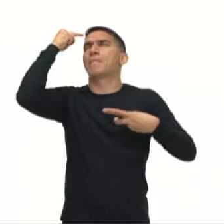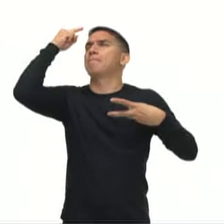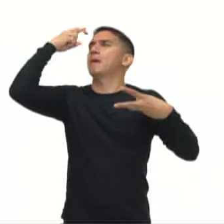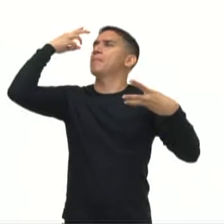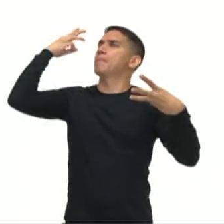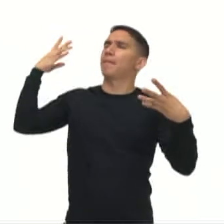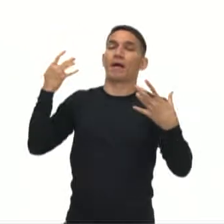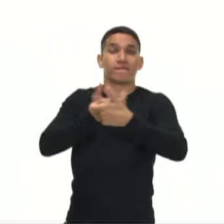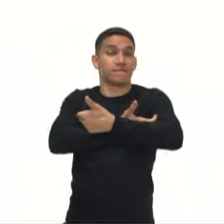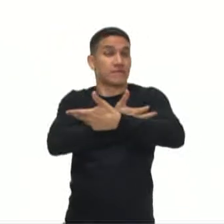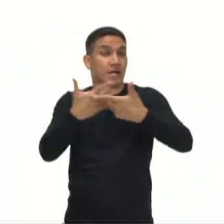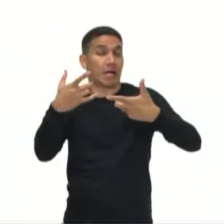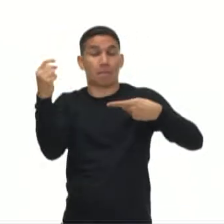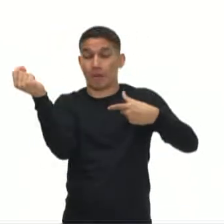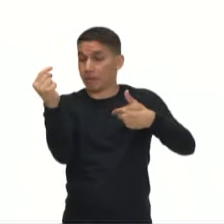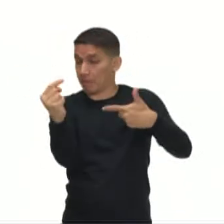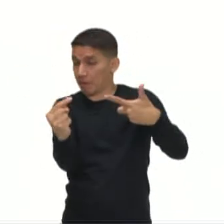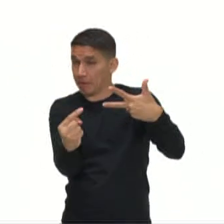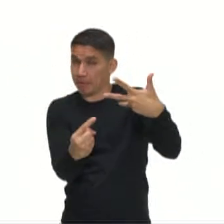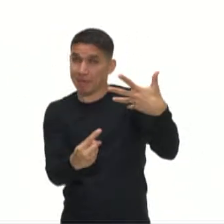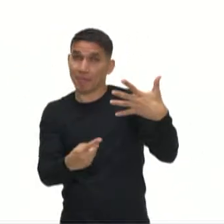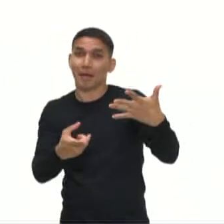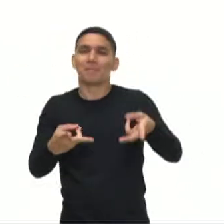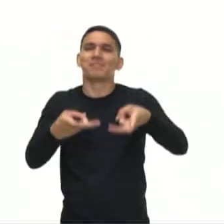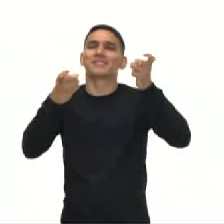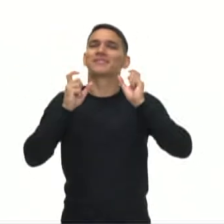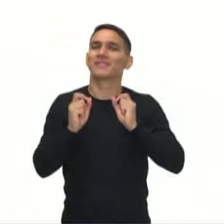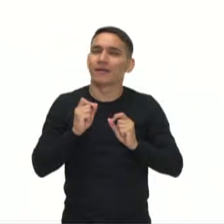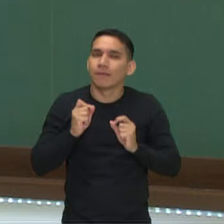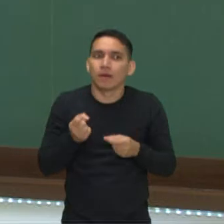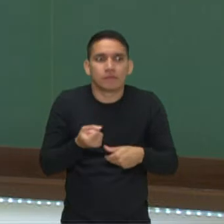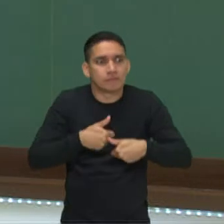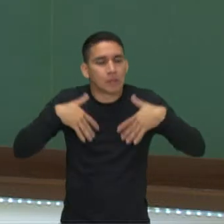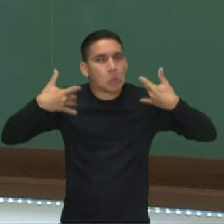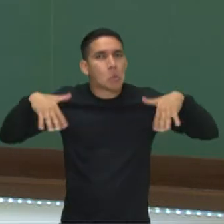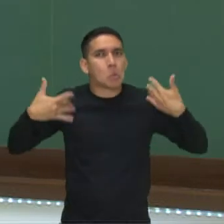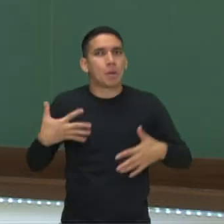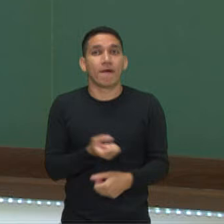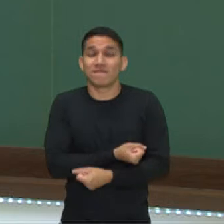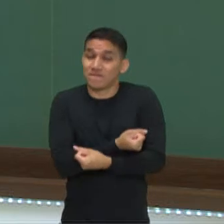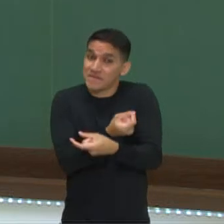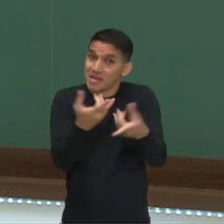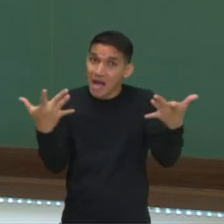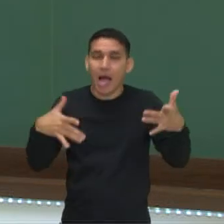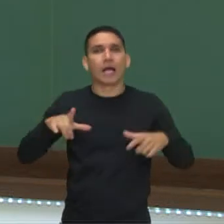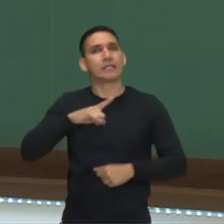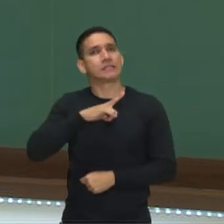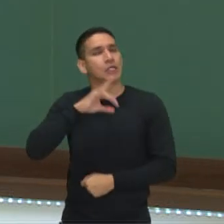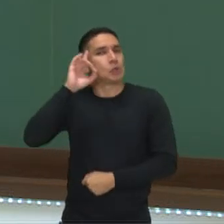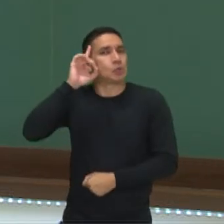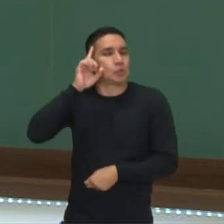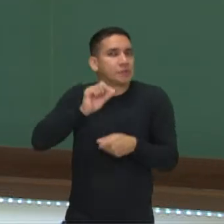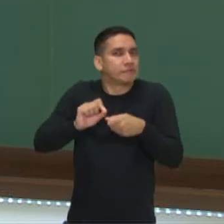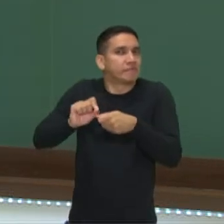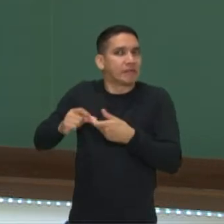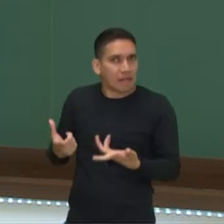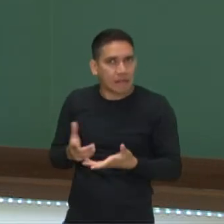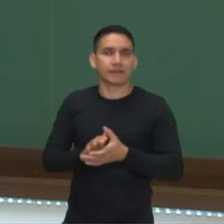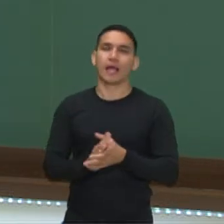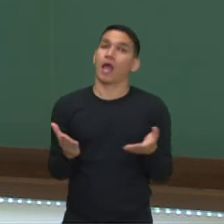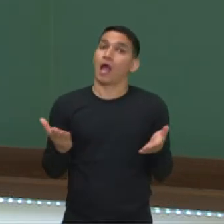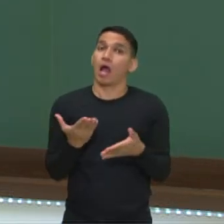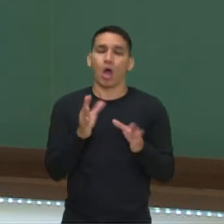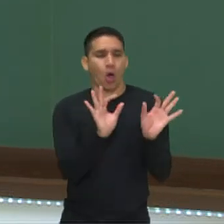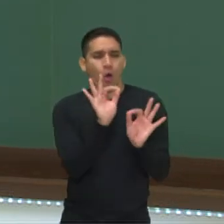gente pensa em anotar as nossas tarefas, a gente percebe o quantas tarefas nós temos no nosso dia a dia, né? E agora a gente